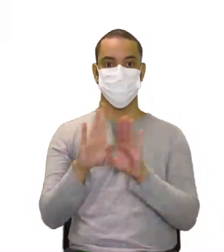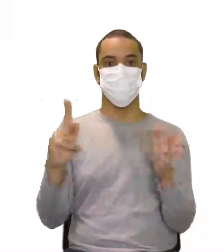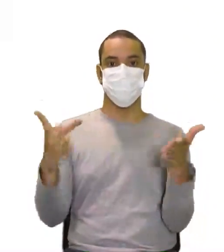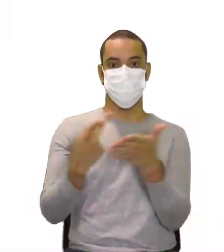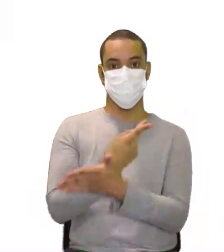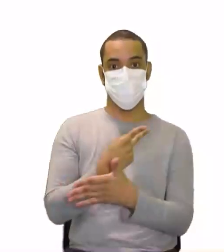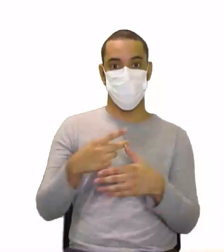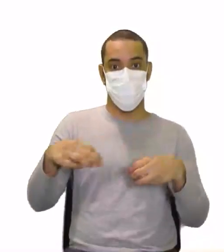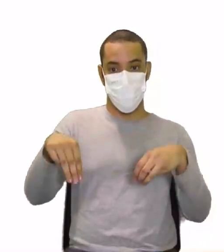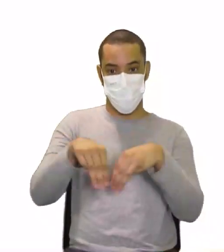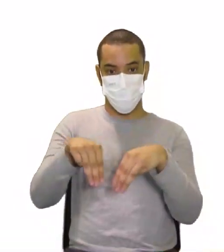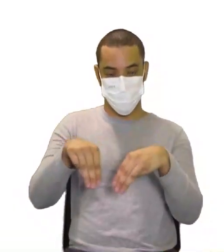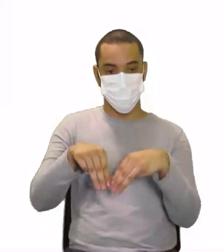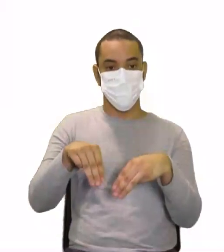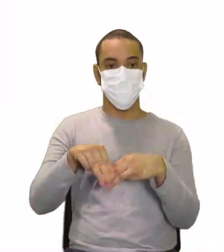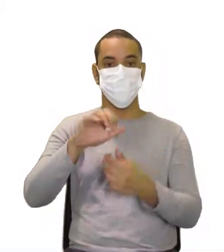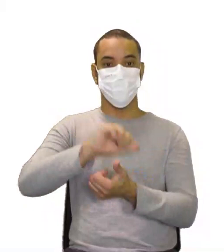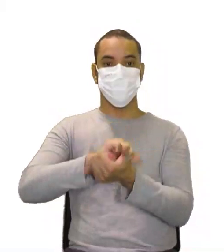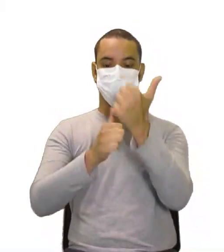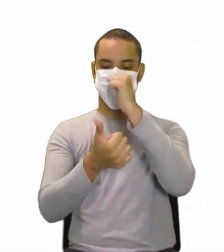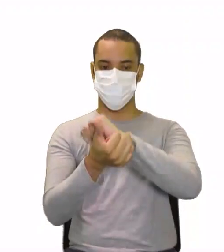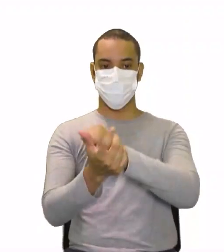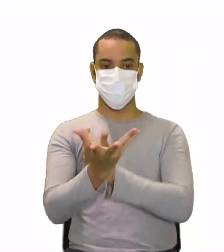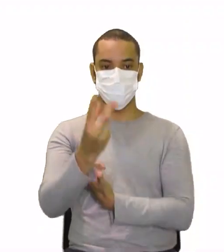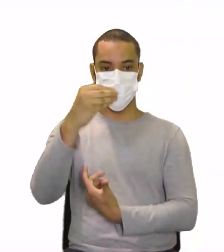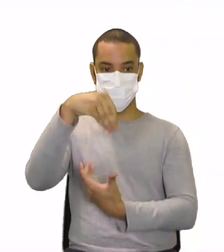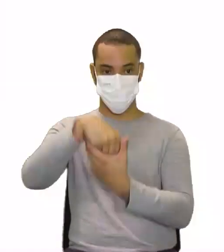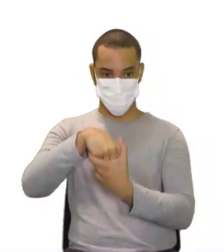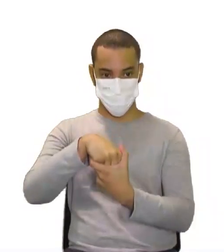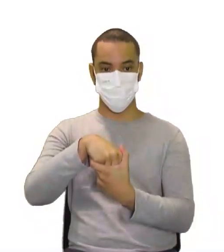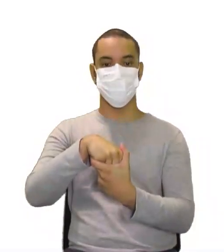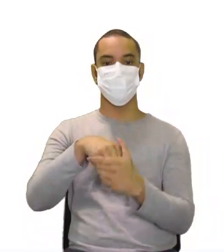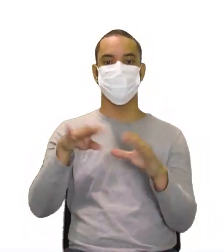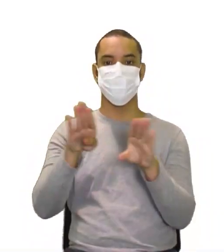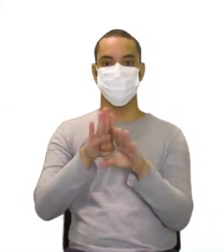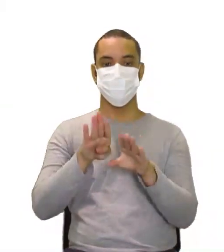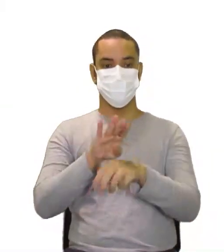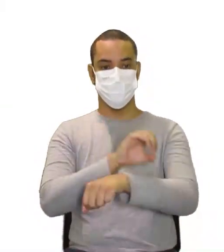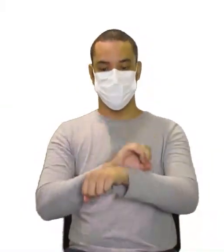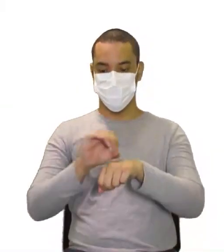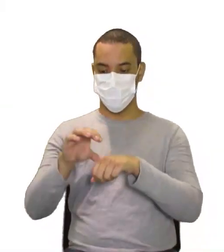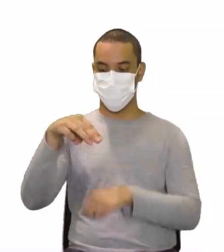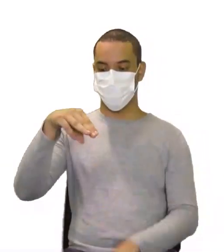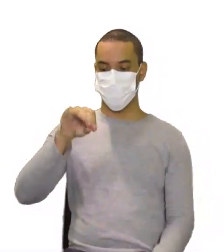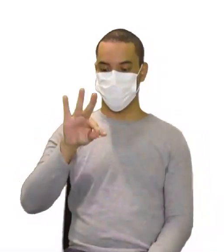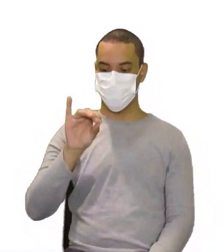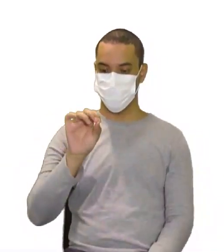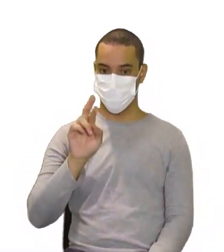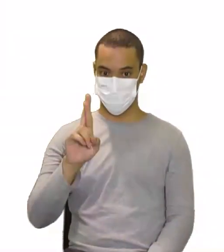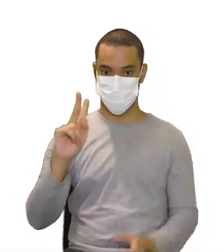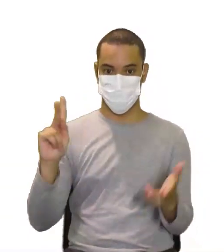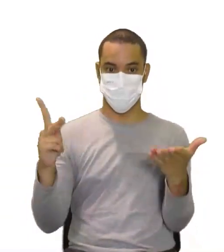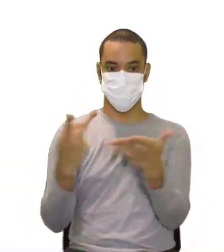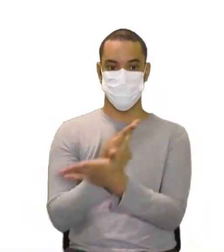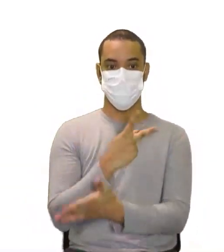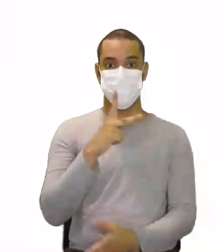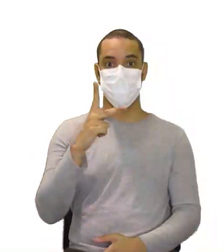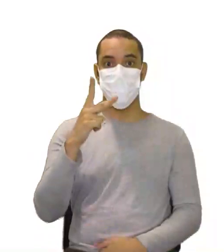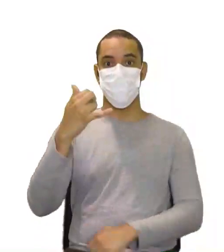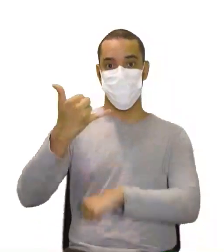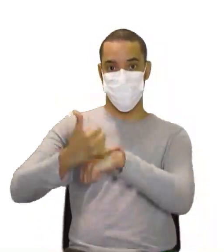magnético. Na configuração de um motor linear de indução que acelera um projétil